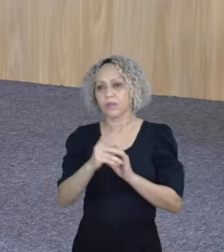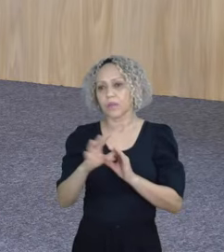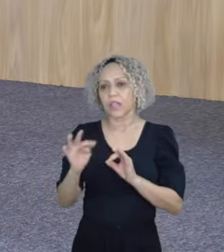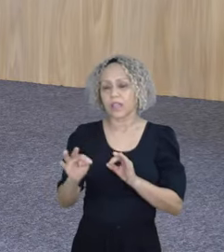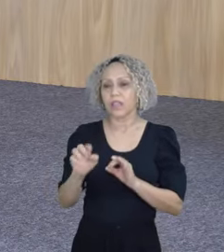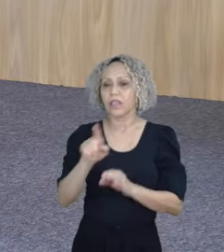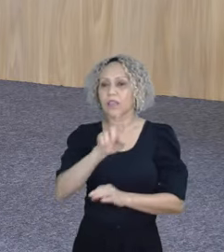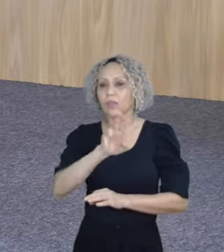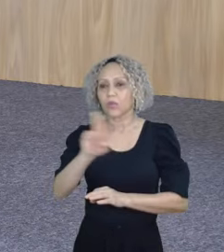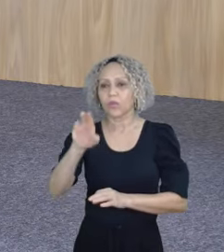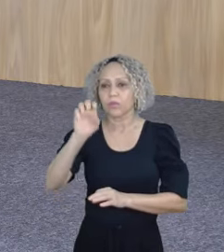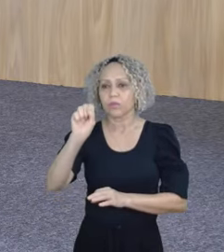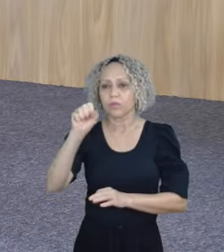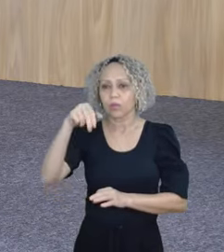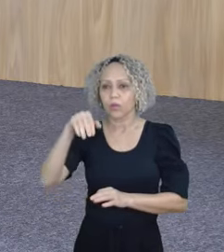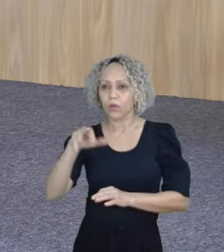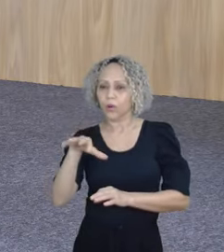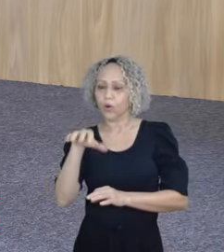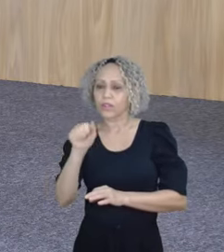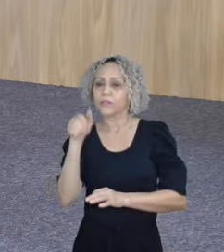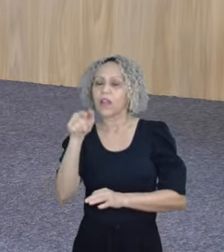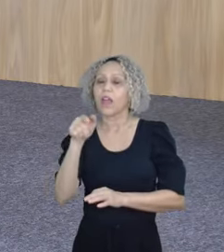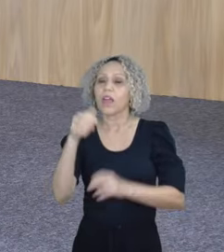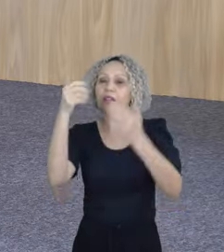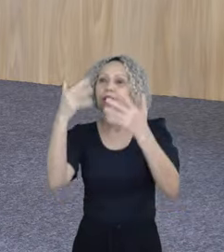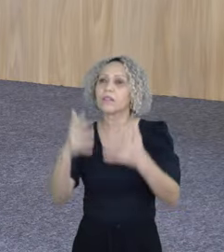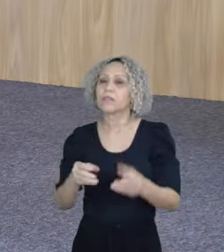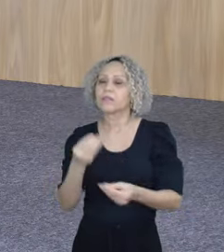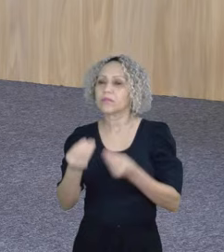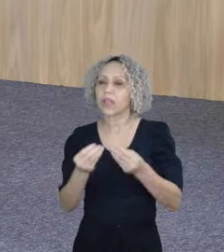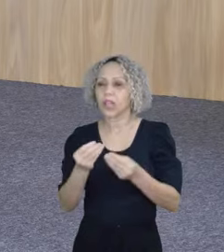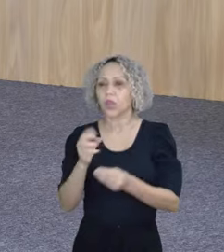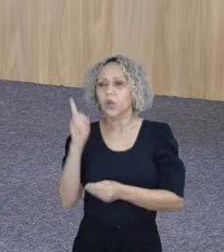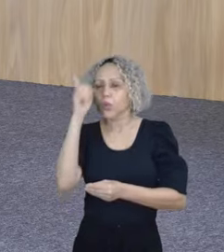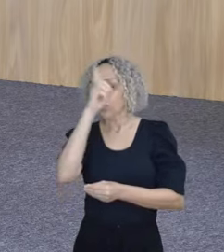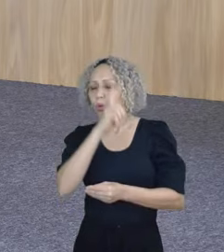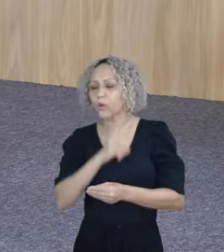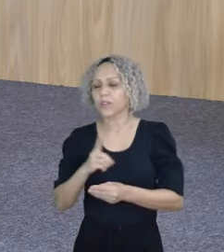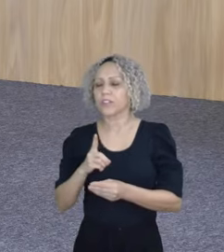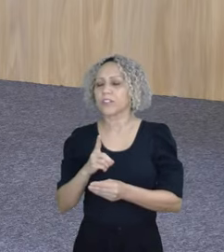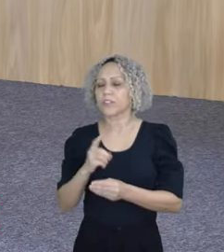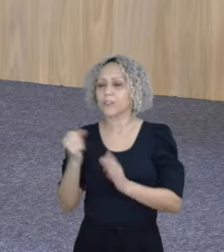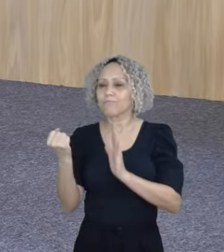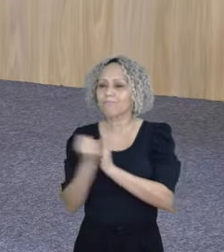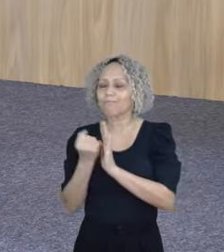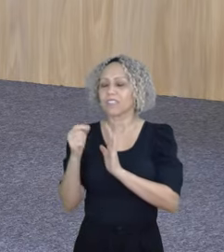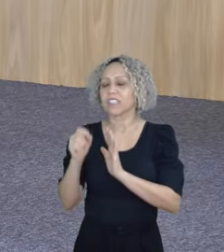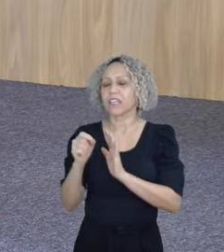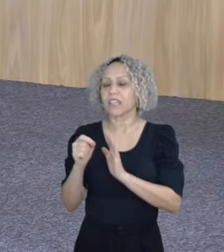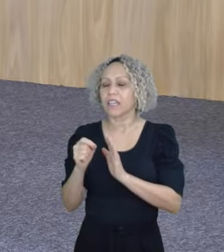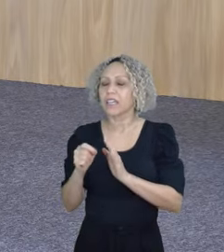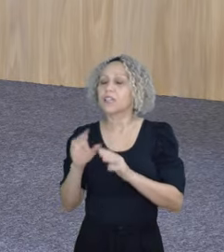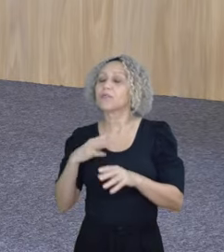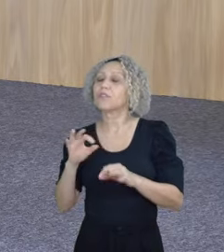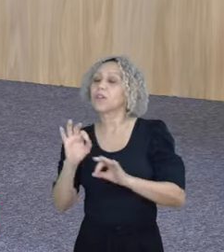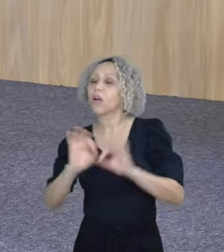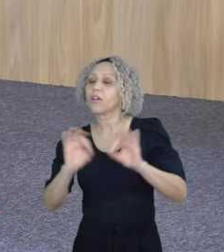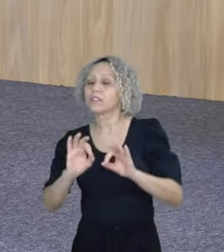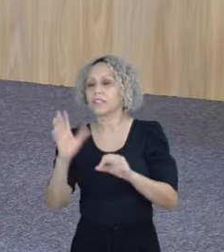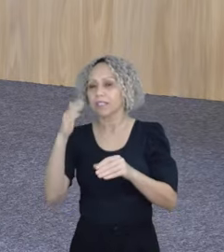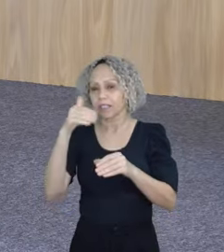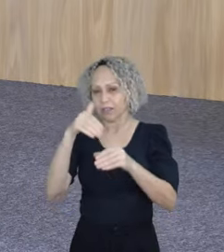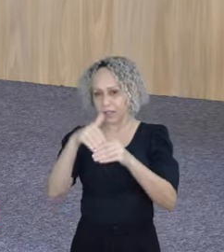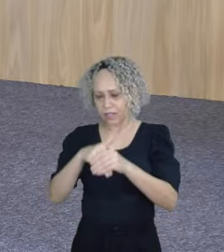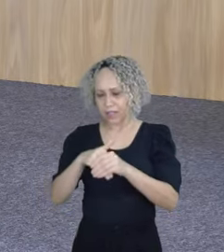um balanço do dia D, que foi aquela mobilização, né, em torno das pré-candidaturas para as eleições municipais de